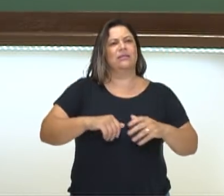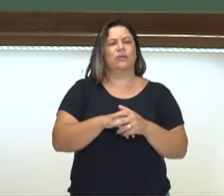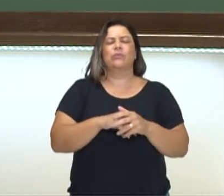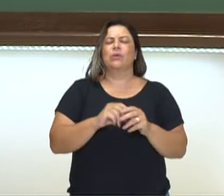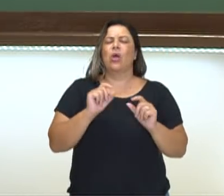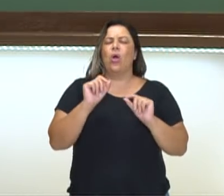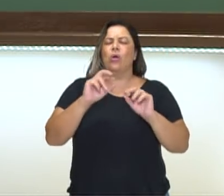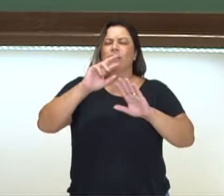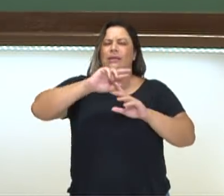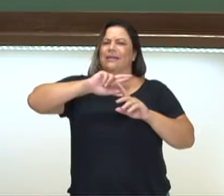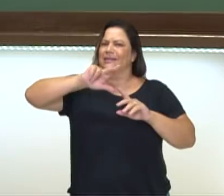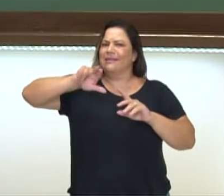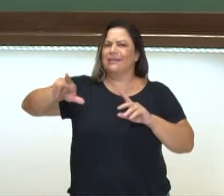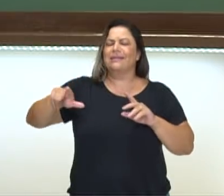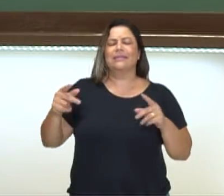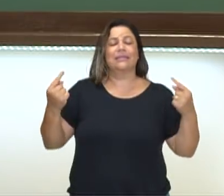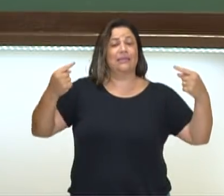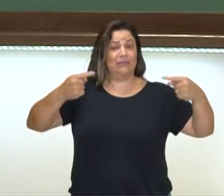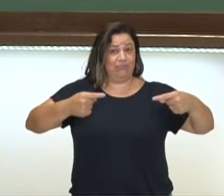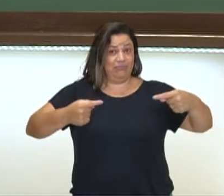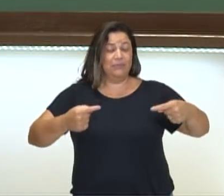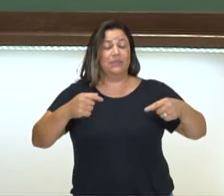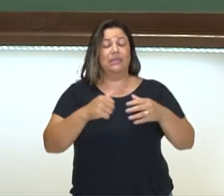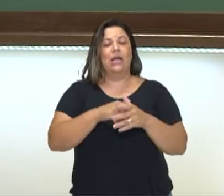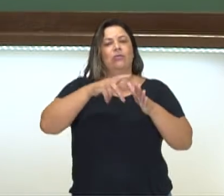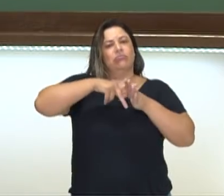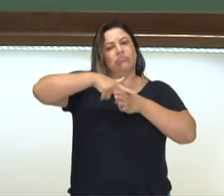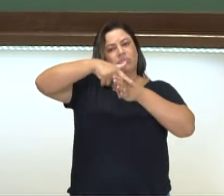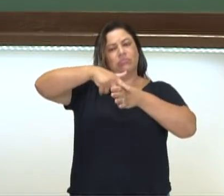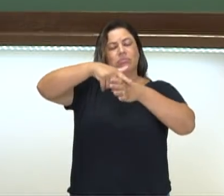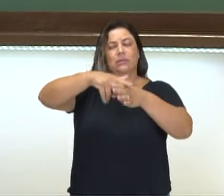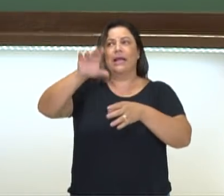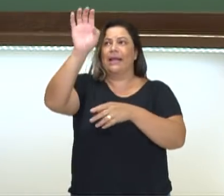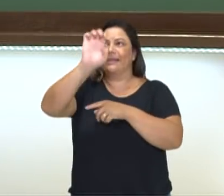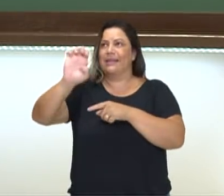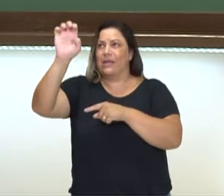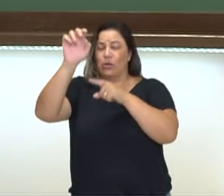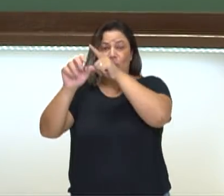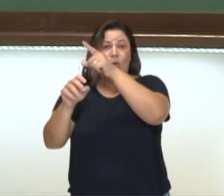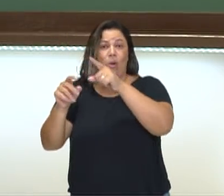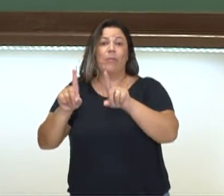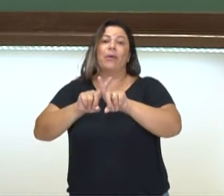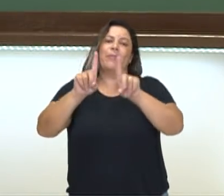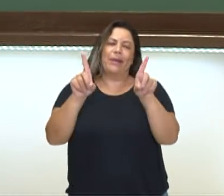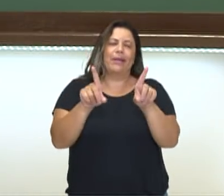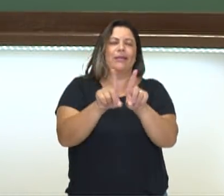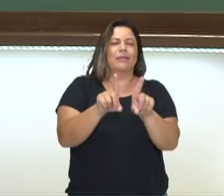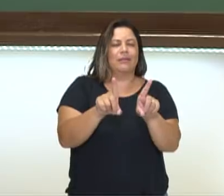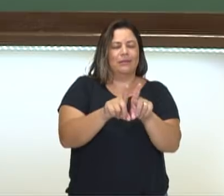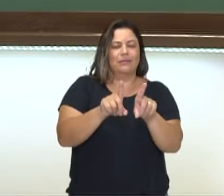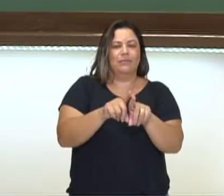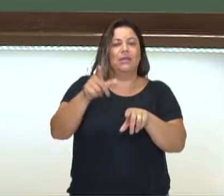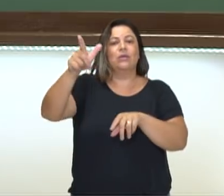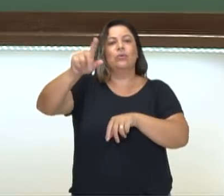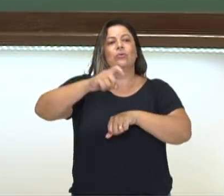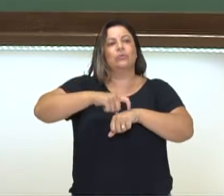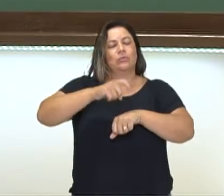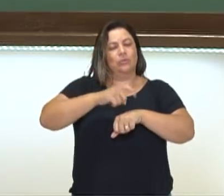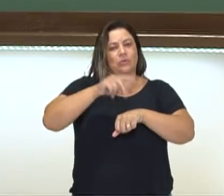e cristãos, que remonta não só às cavalhadas da Europa, como às cruzadas e outros momentos